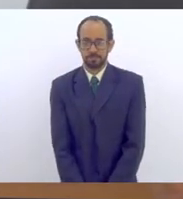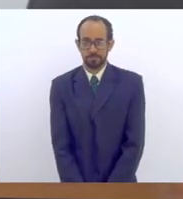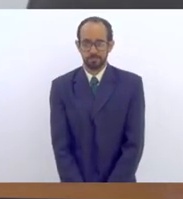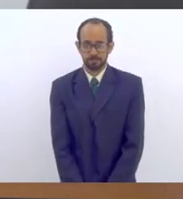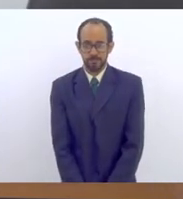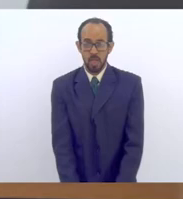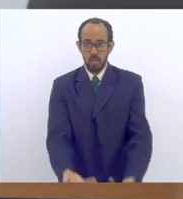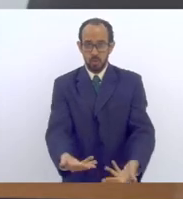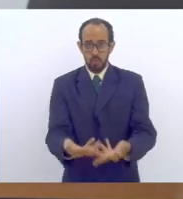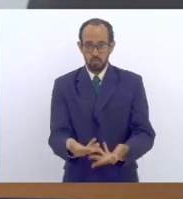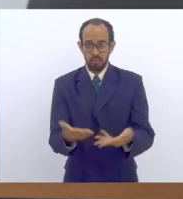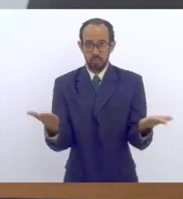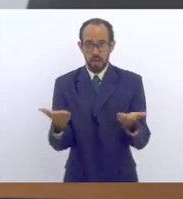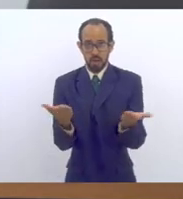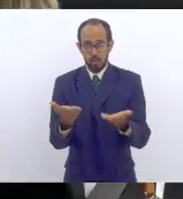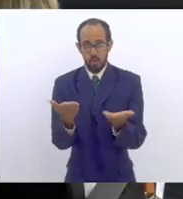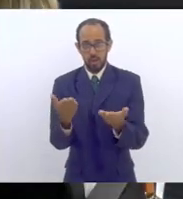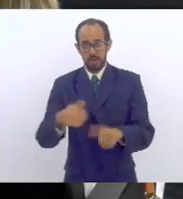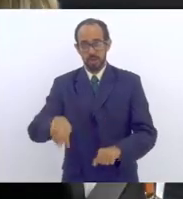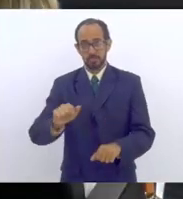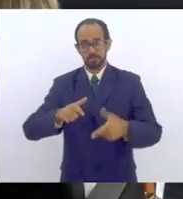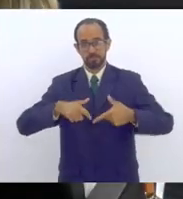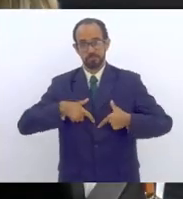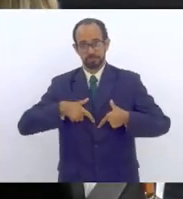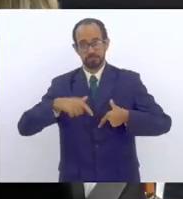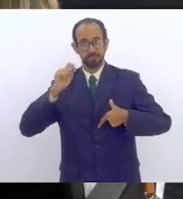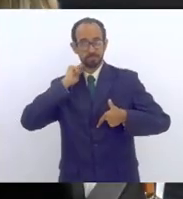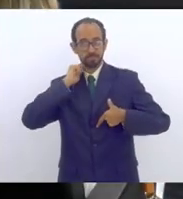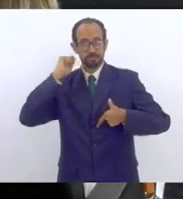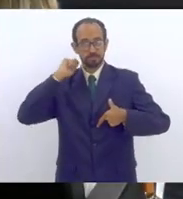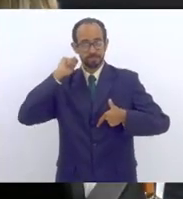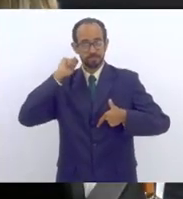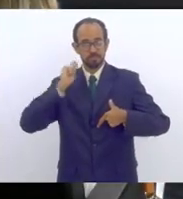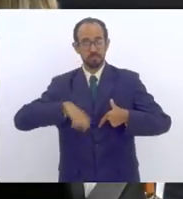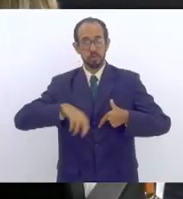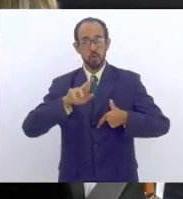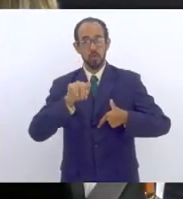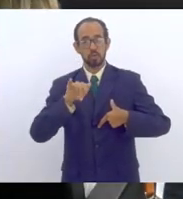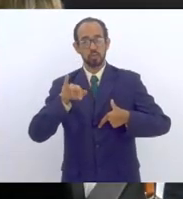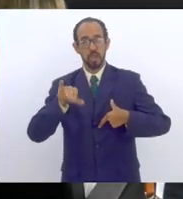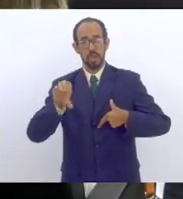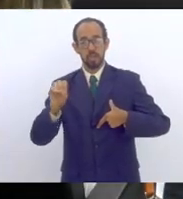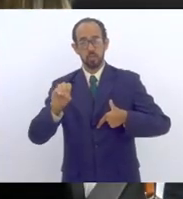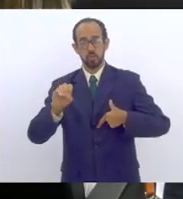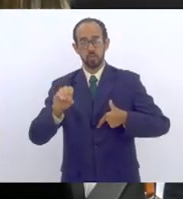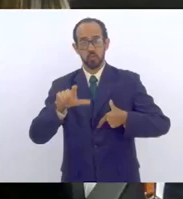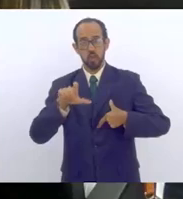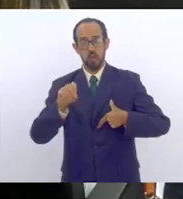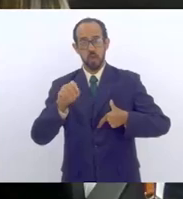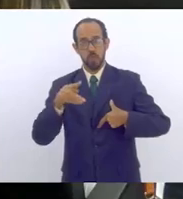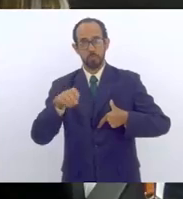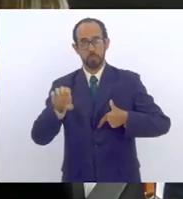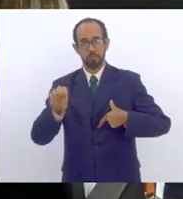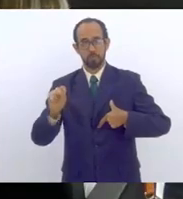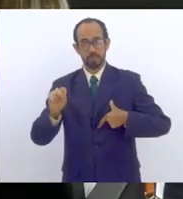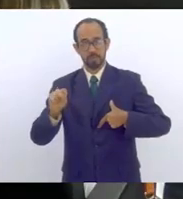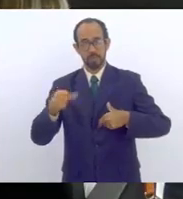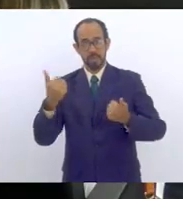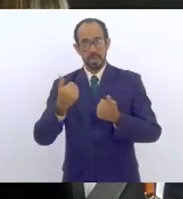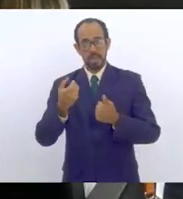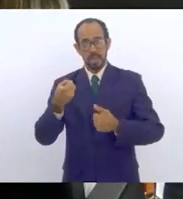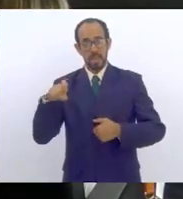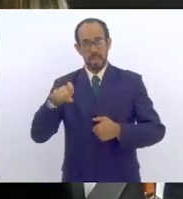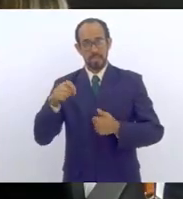convido para receber a medalha Tiradentes maior honraria da casa o senhor Rogério Lopes Brandi ex-secretário de estado